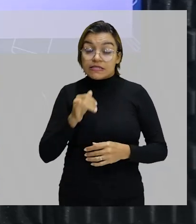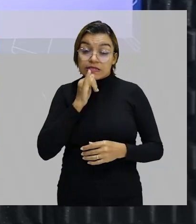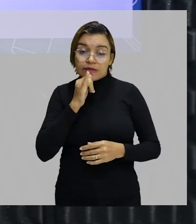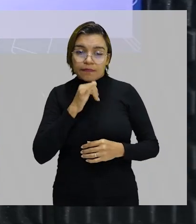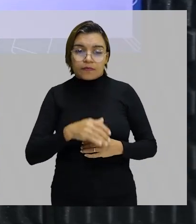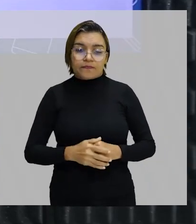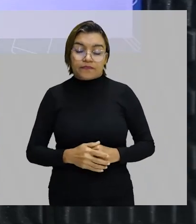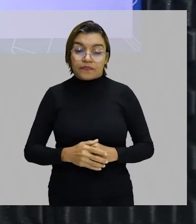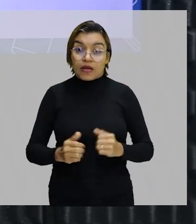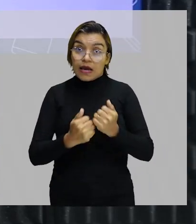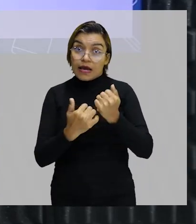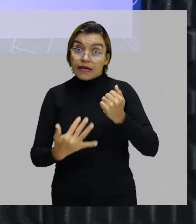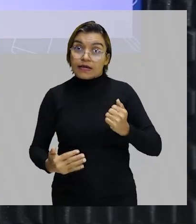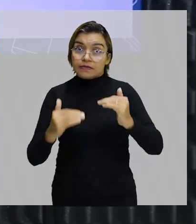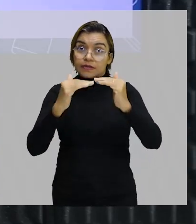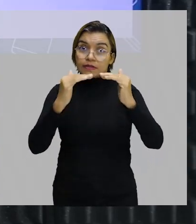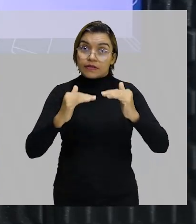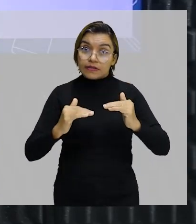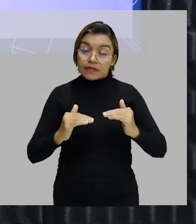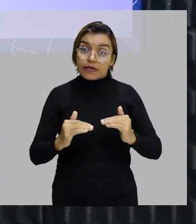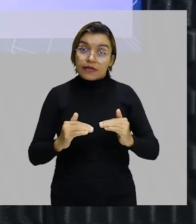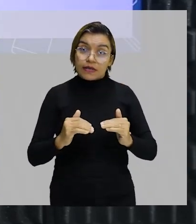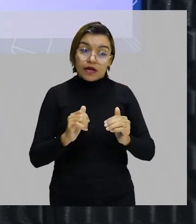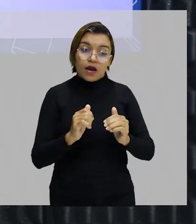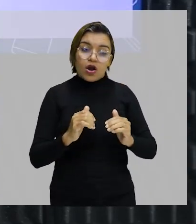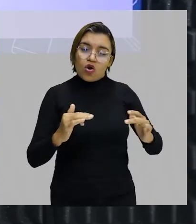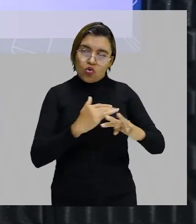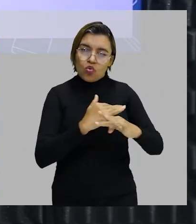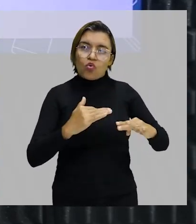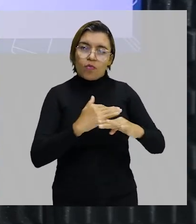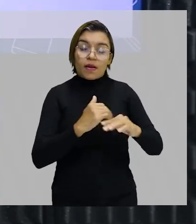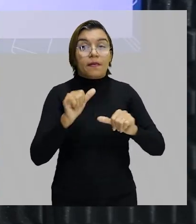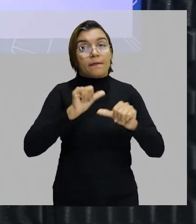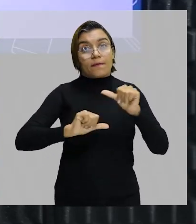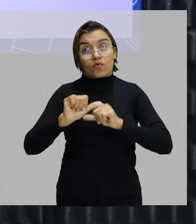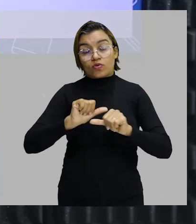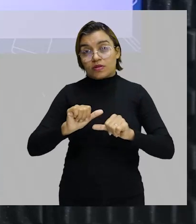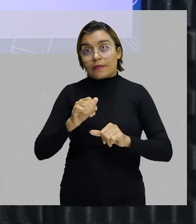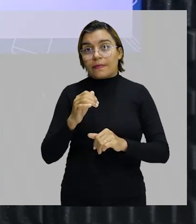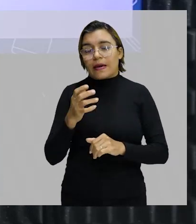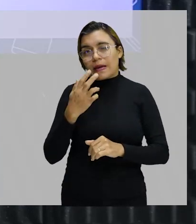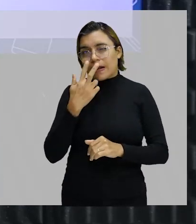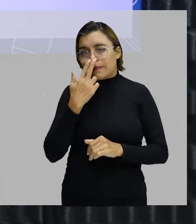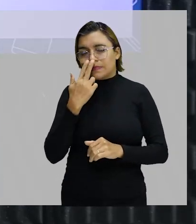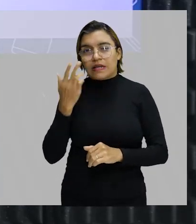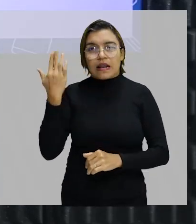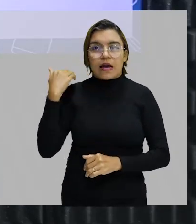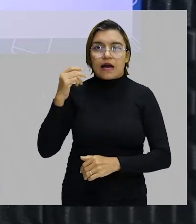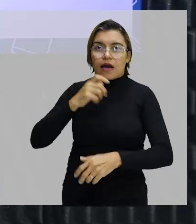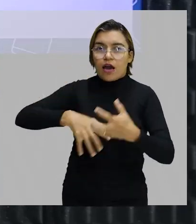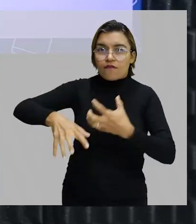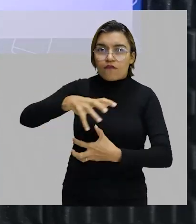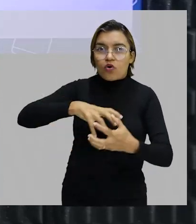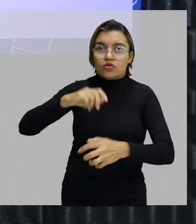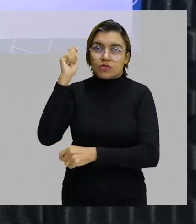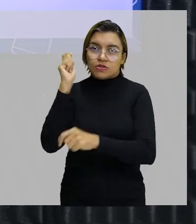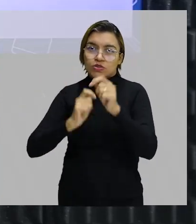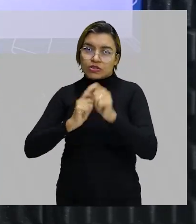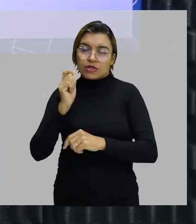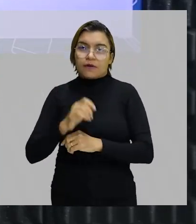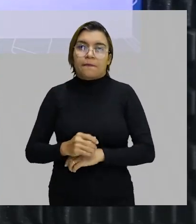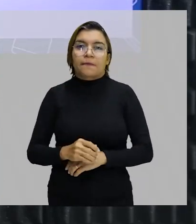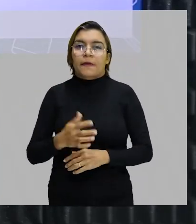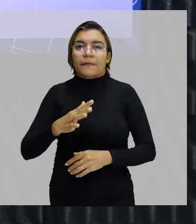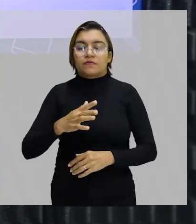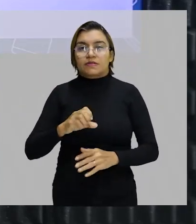a hierarquia urbana ela mudou, tá? Principalmente com a terceira revolução industrial. Até no